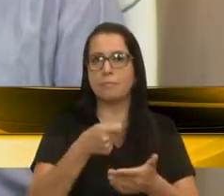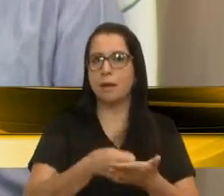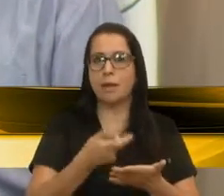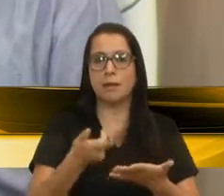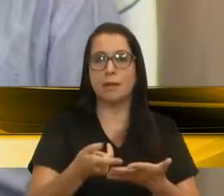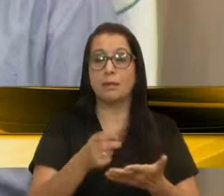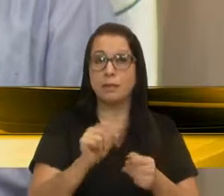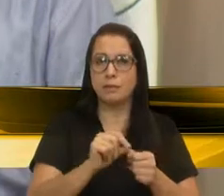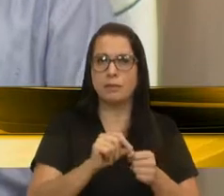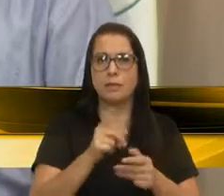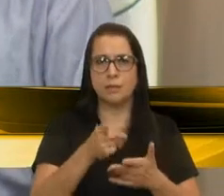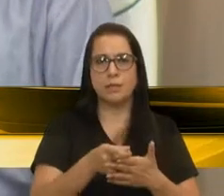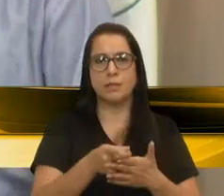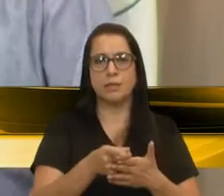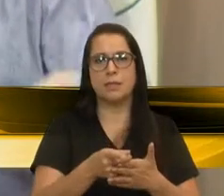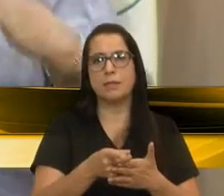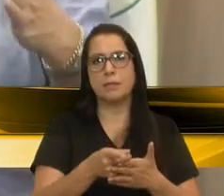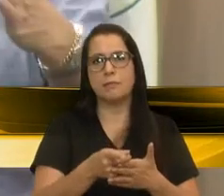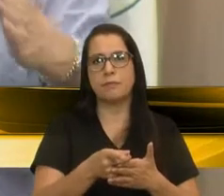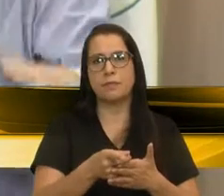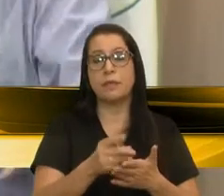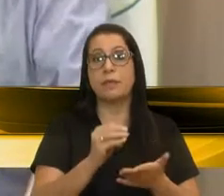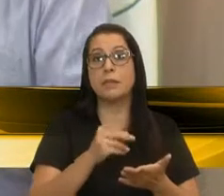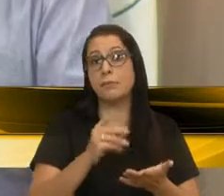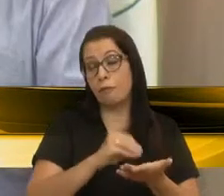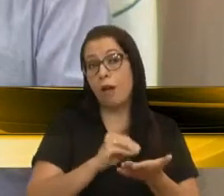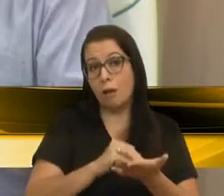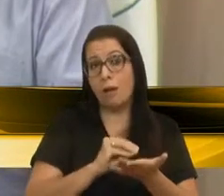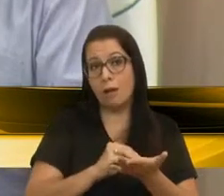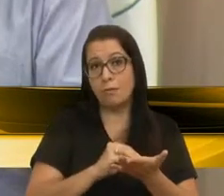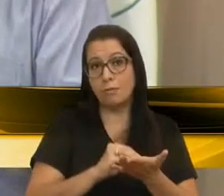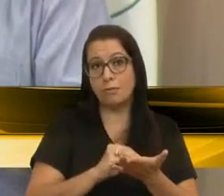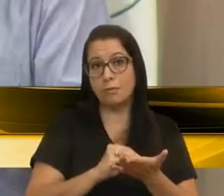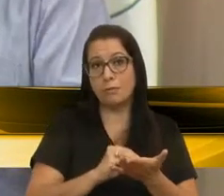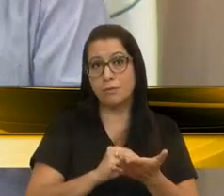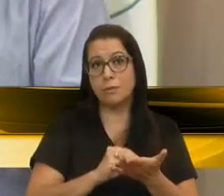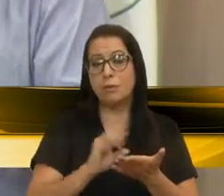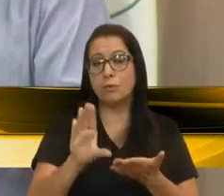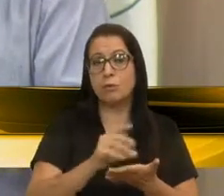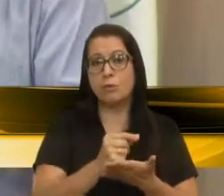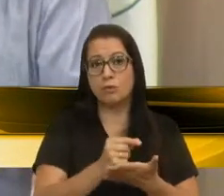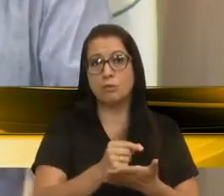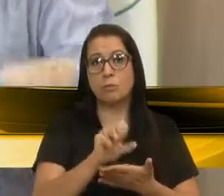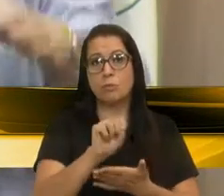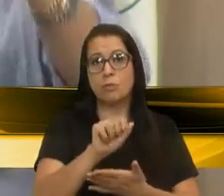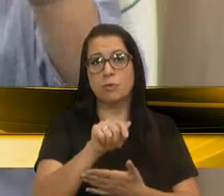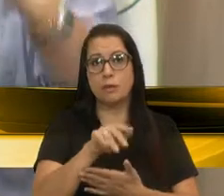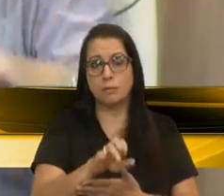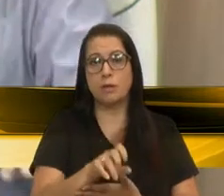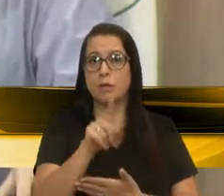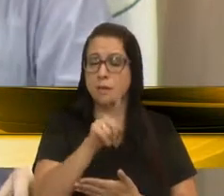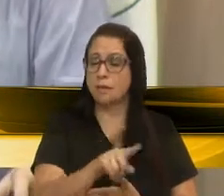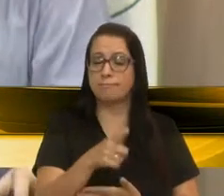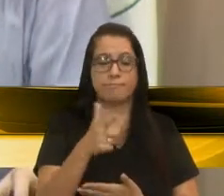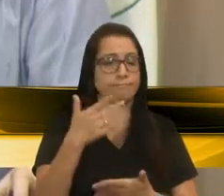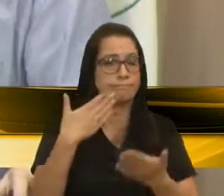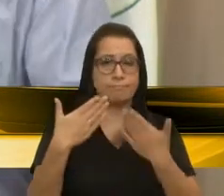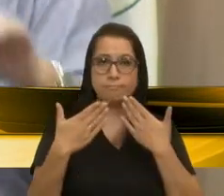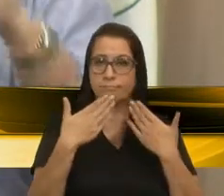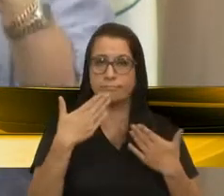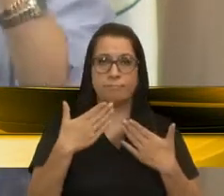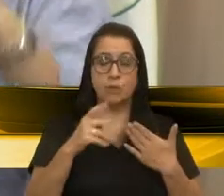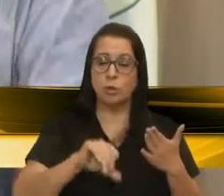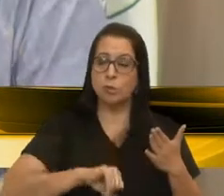está fazendo falta, né, a nível dos investimentos do SAMAI. Isso é, sem dúvida nenhuma,